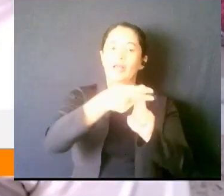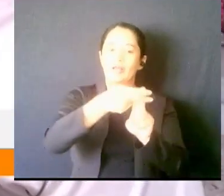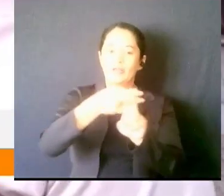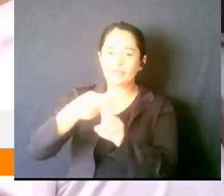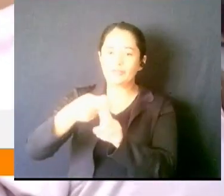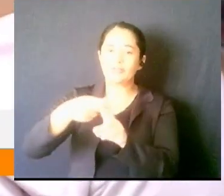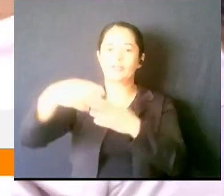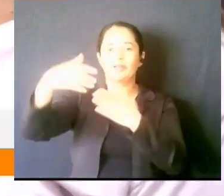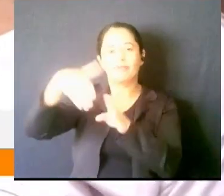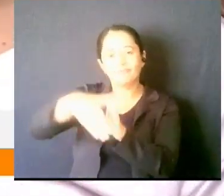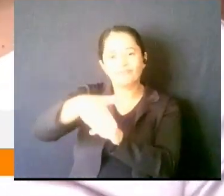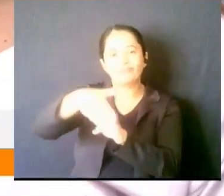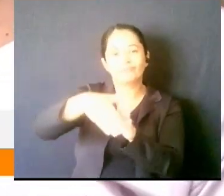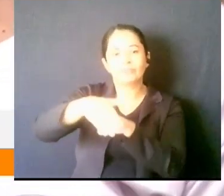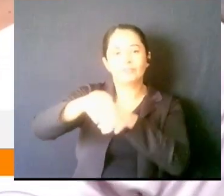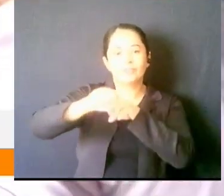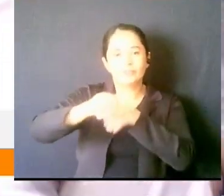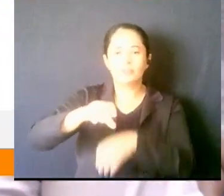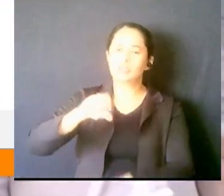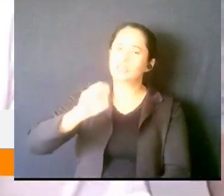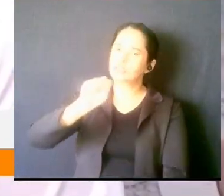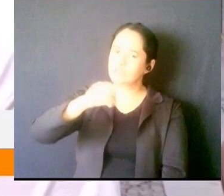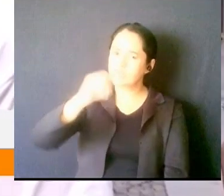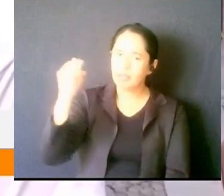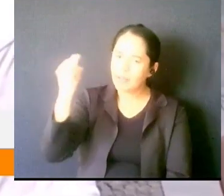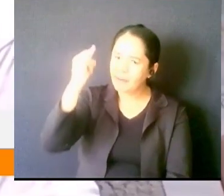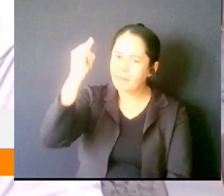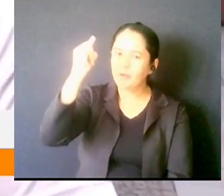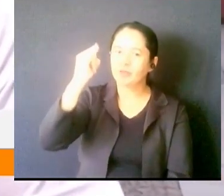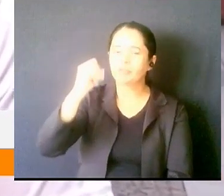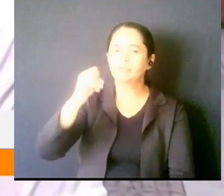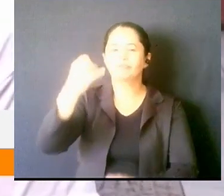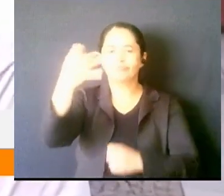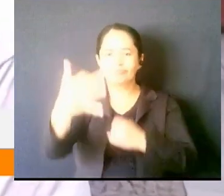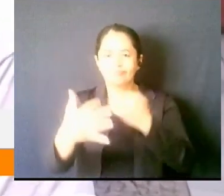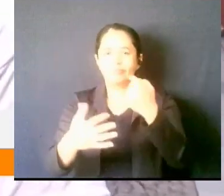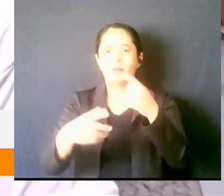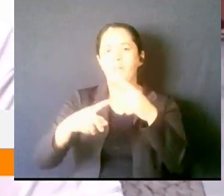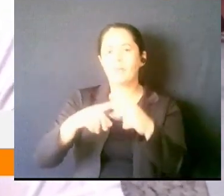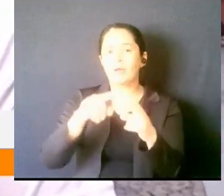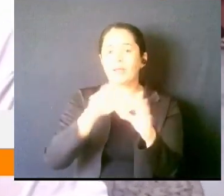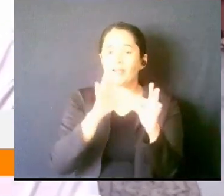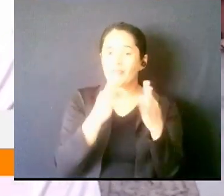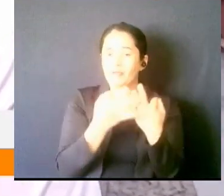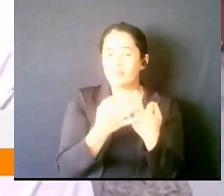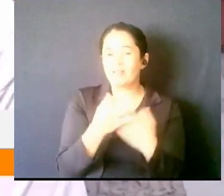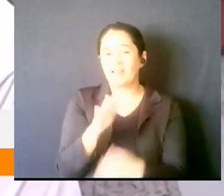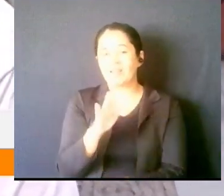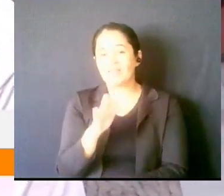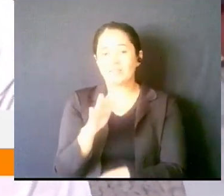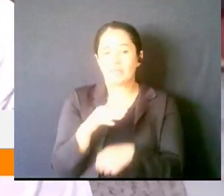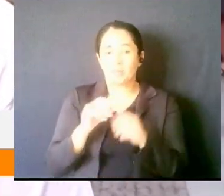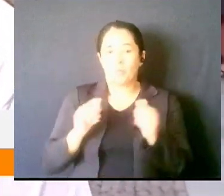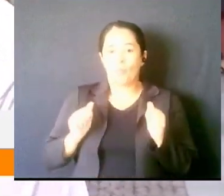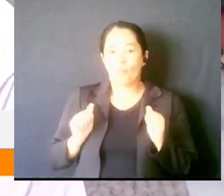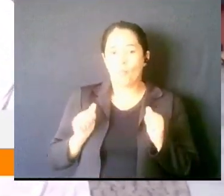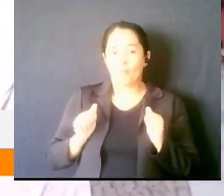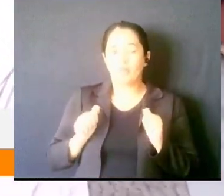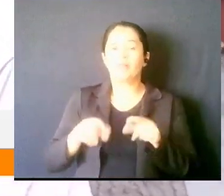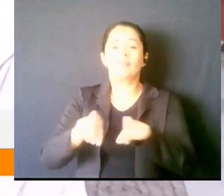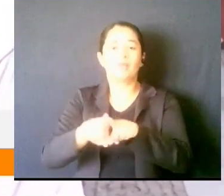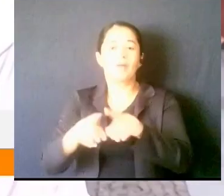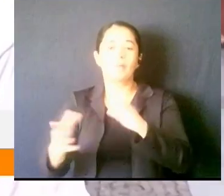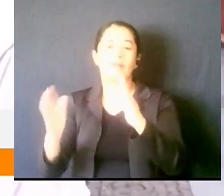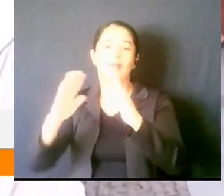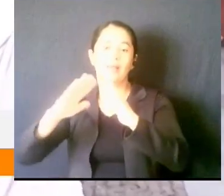é importante mesmo que seja falado. Tem pais que não têm total liberdade, né, para falar, então até na escola seria bom que tivesse para